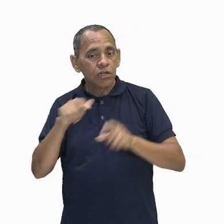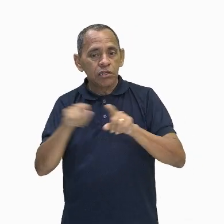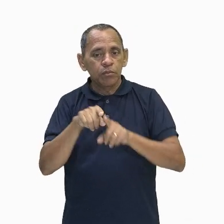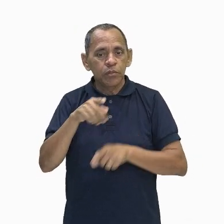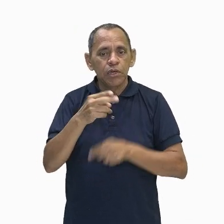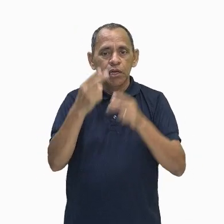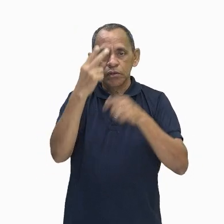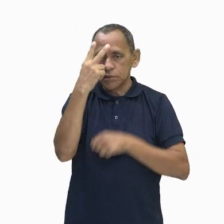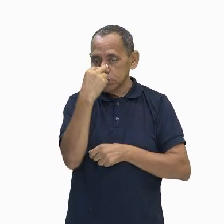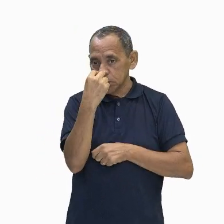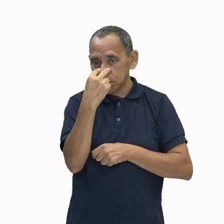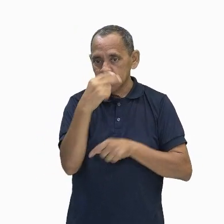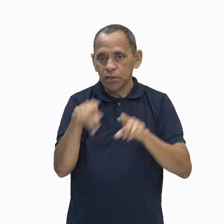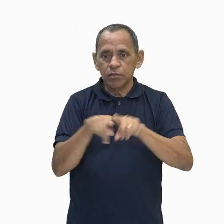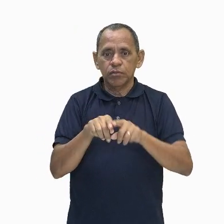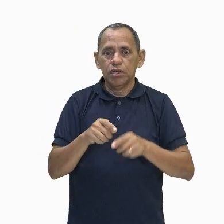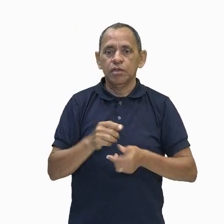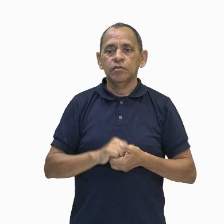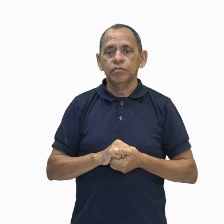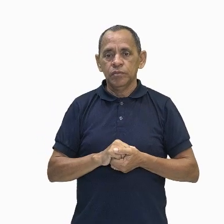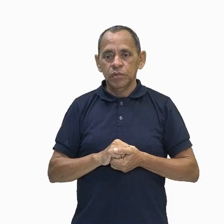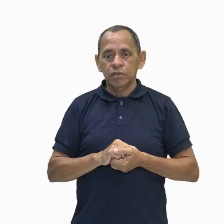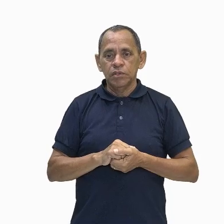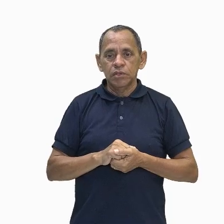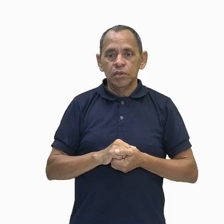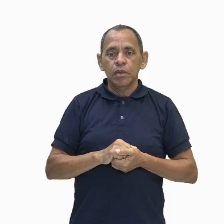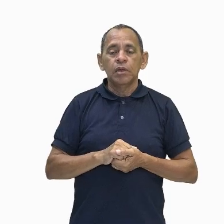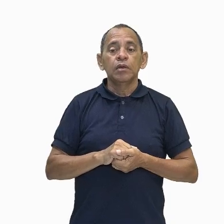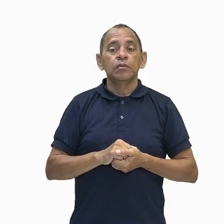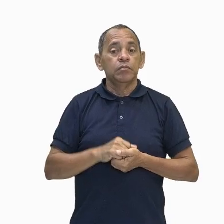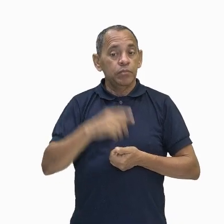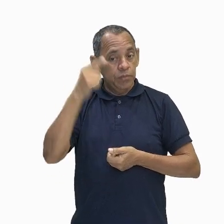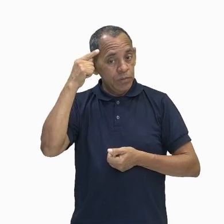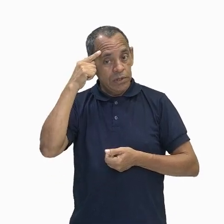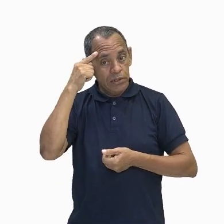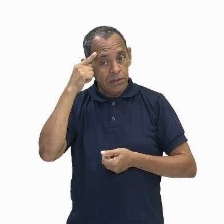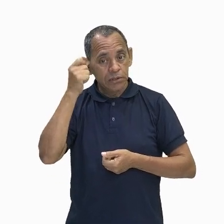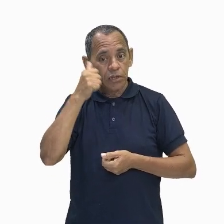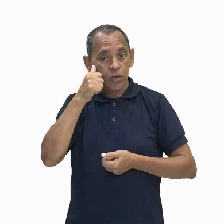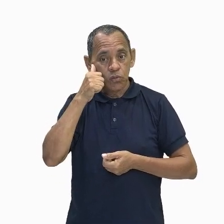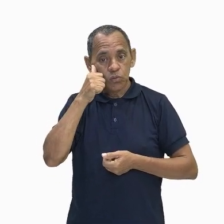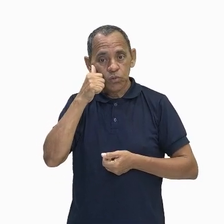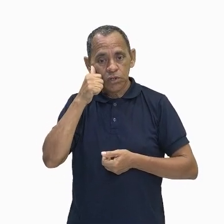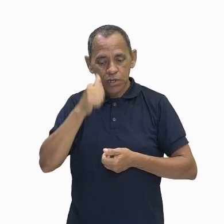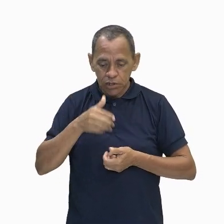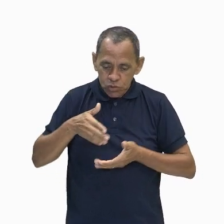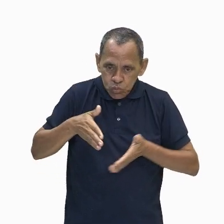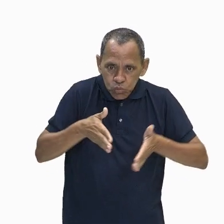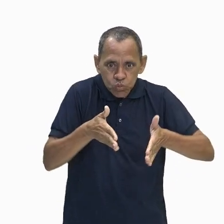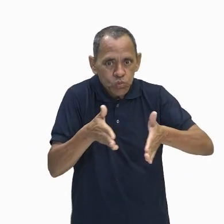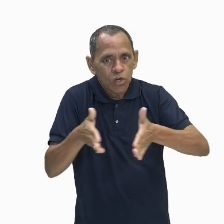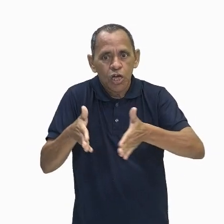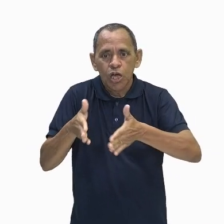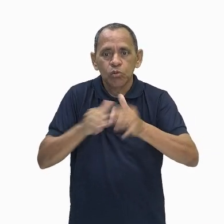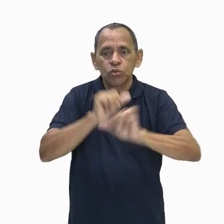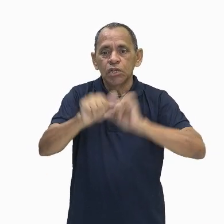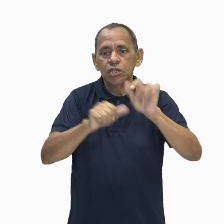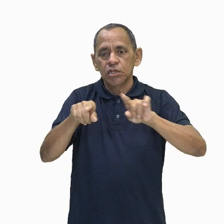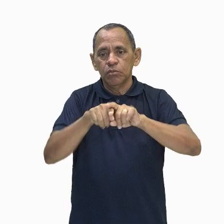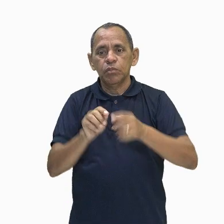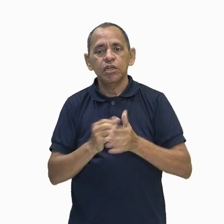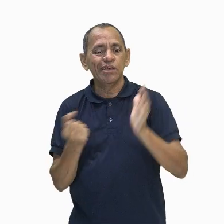cegas inexatas. Pensem nas mulheres rotas alteradas. Pensem nas feridas